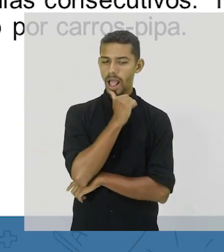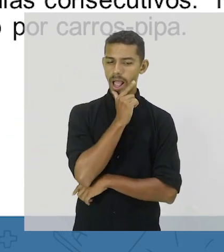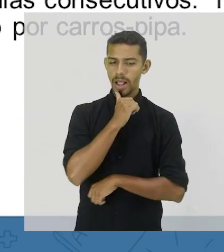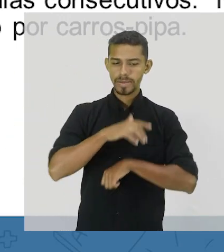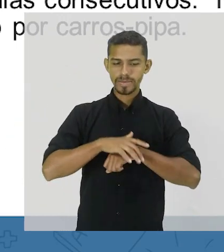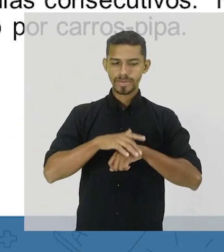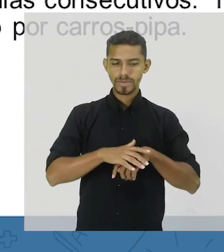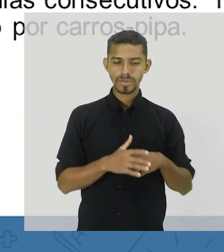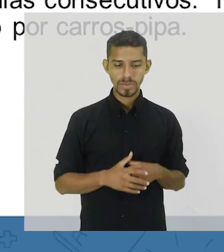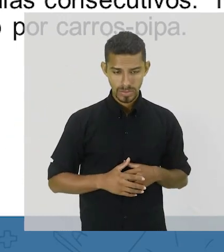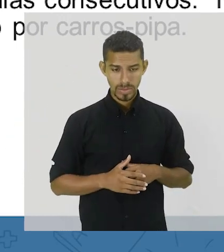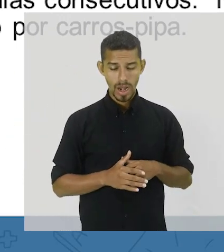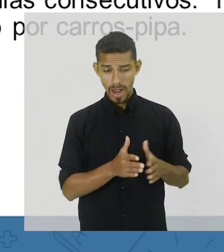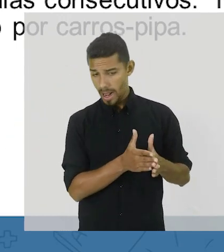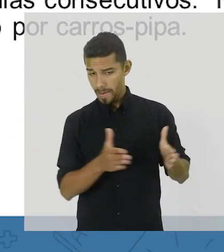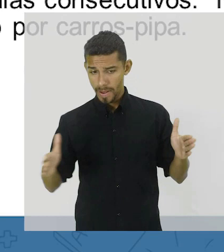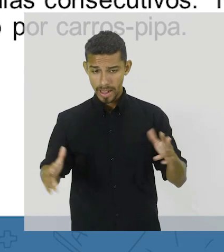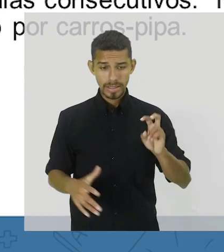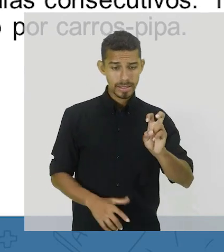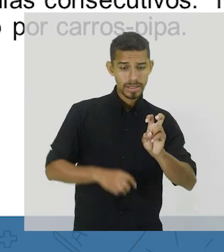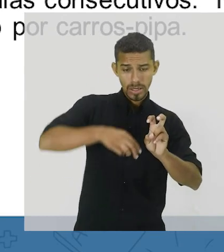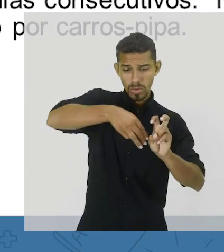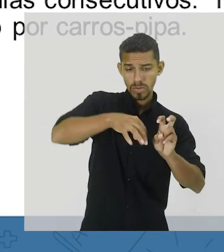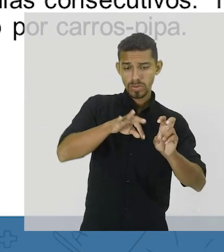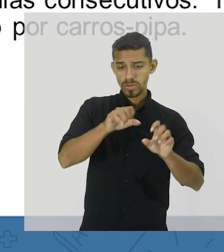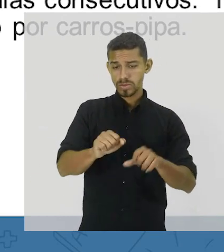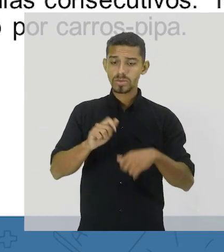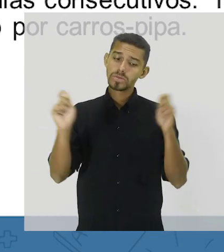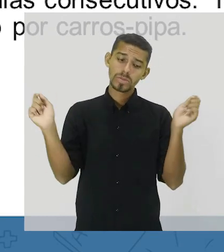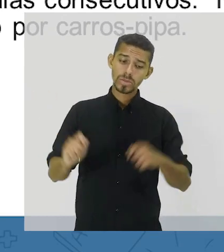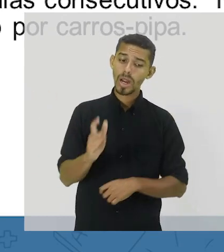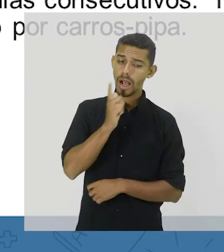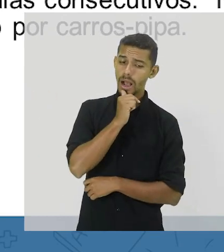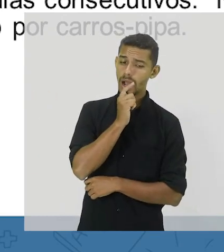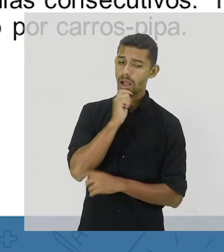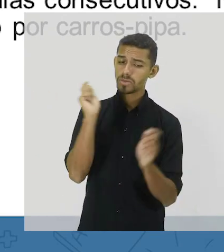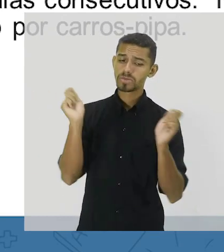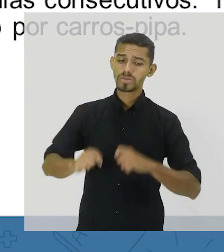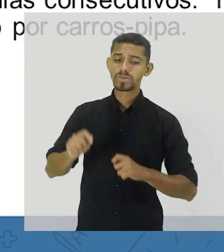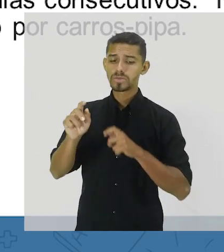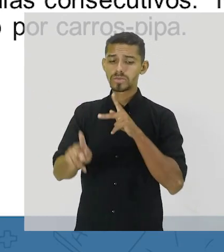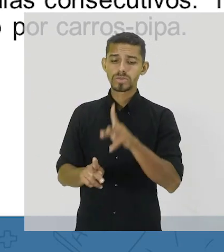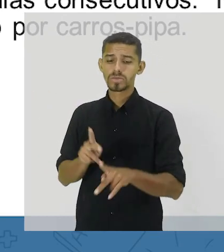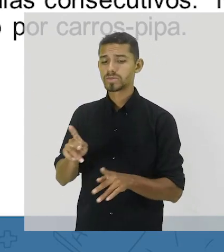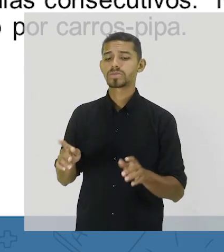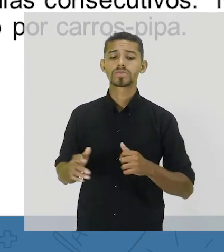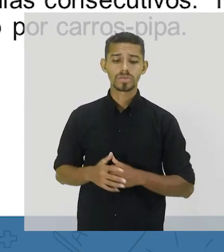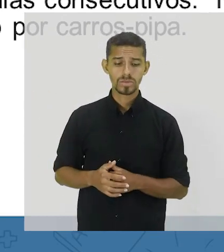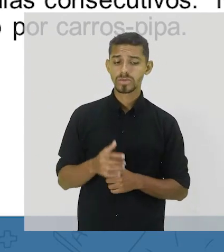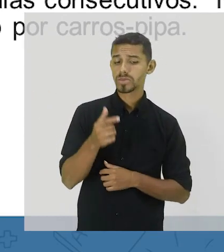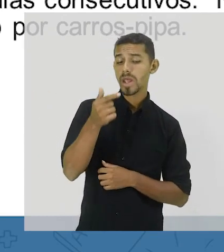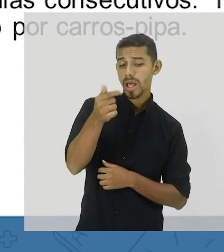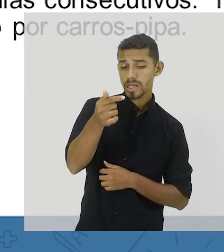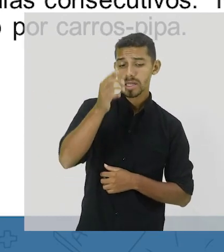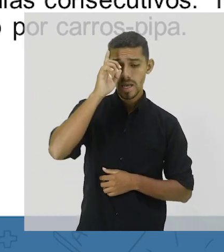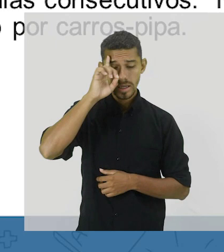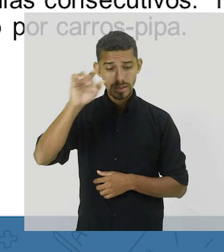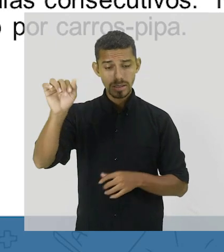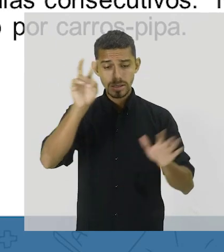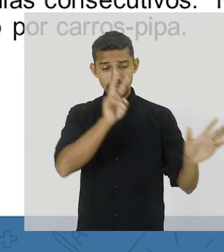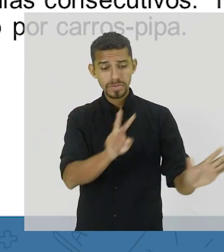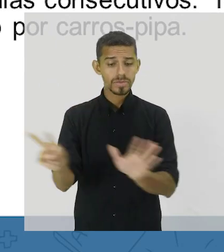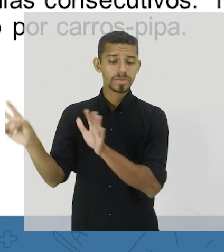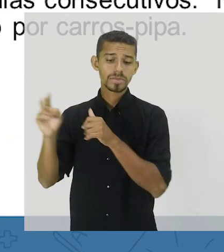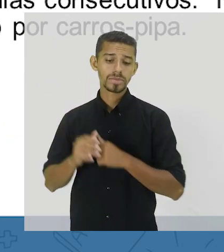diâmetro interno, e atender a demanda de água da população por um período de exatamente 7 dias consecutivos.